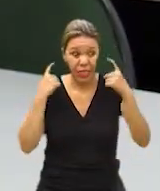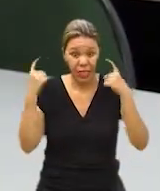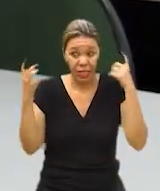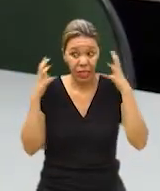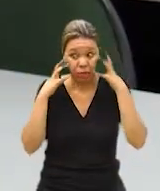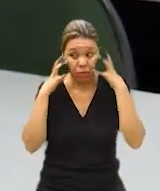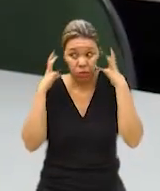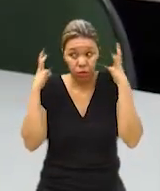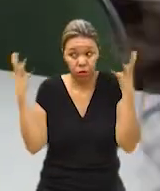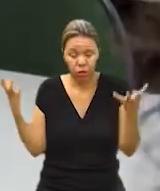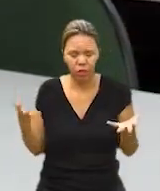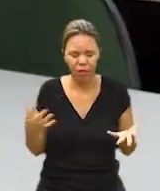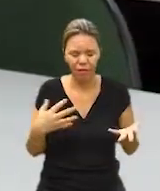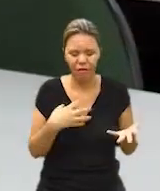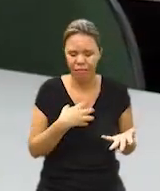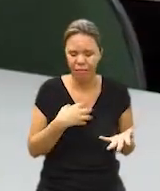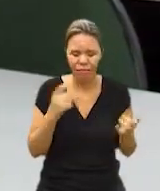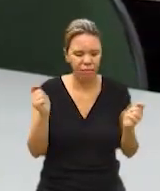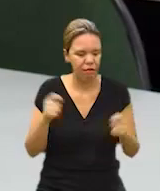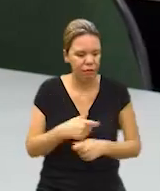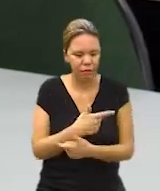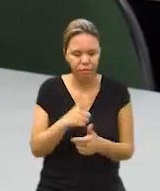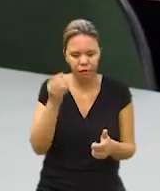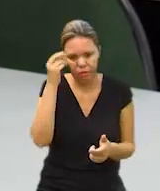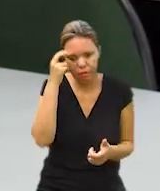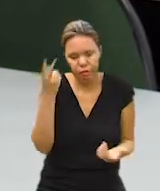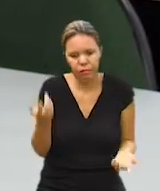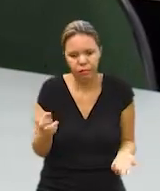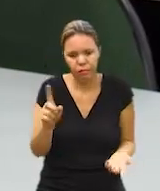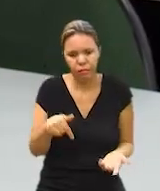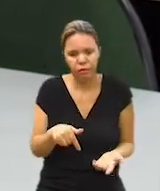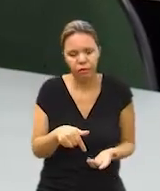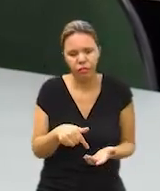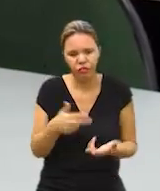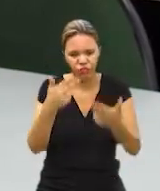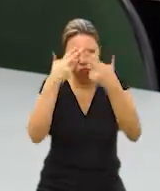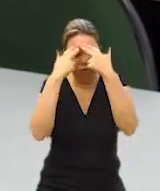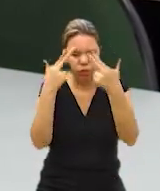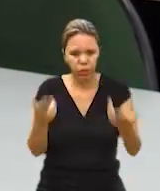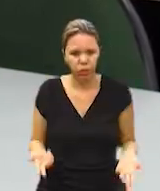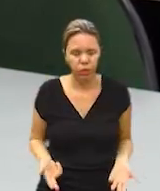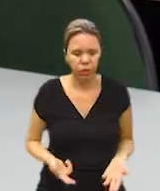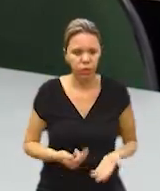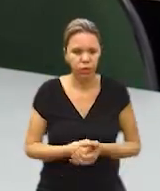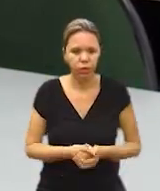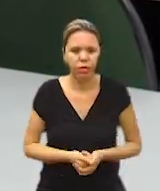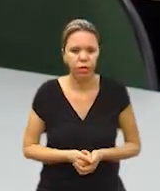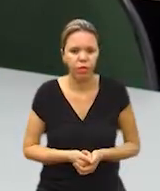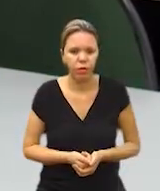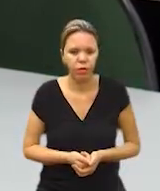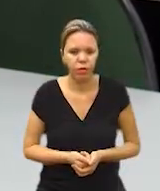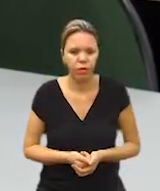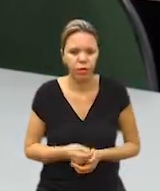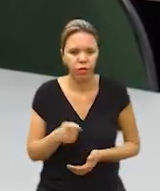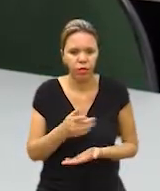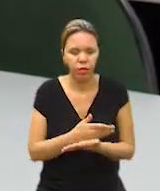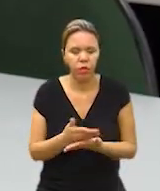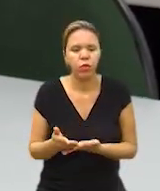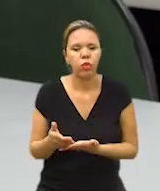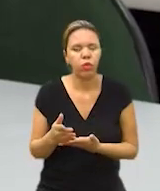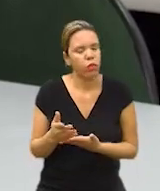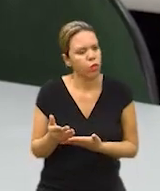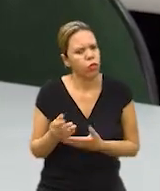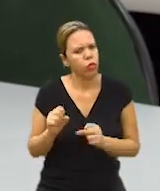fica numa sensação de incapacidade e isso daí te deixa muito frustrado, né? Então você começa a correr